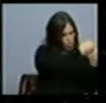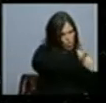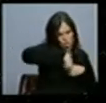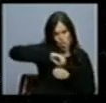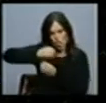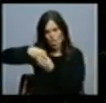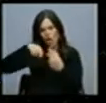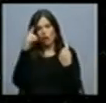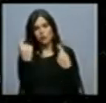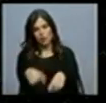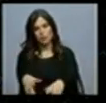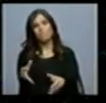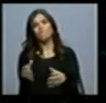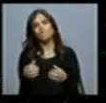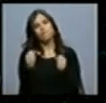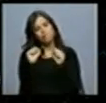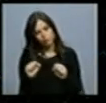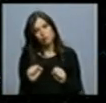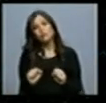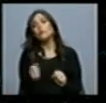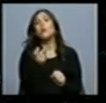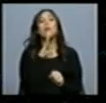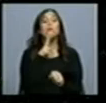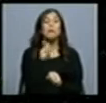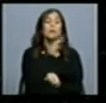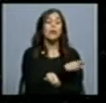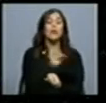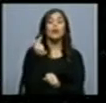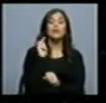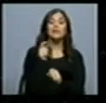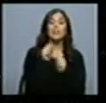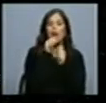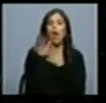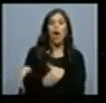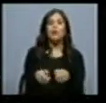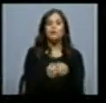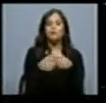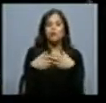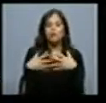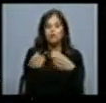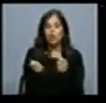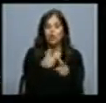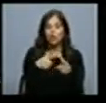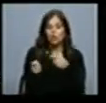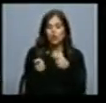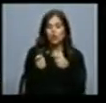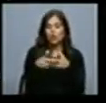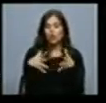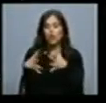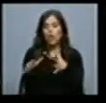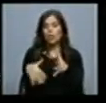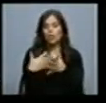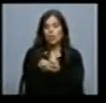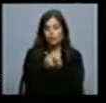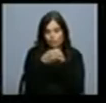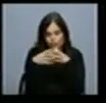ações da força da gravidade e, portanto, ao longo destes 1.000 milhões de anos, este rio de estrelas foi-se criando esta cauda, foi ficando